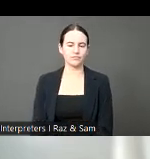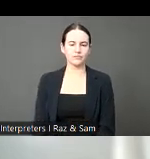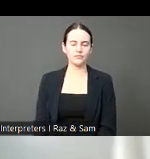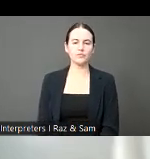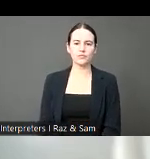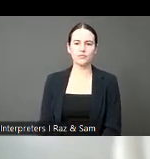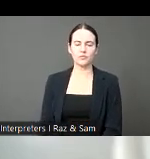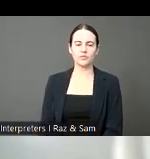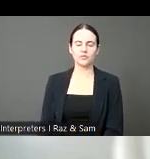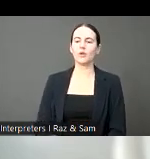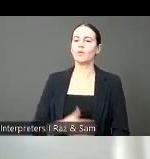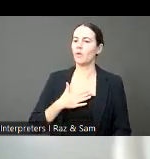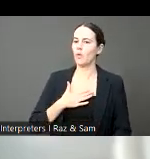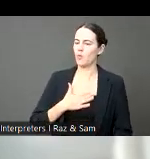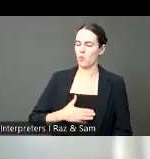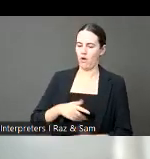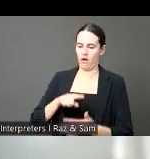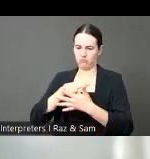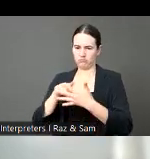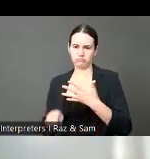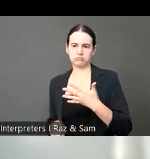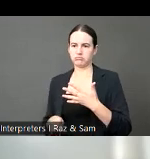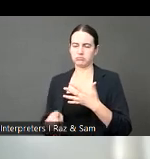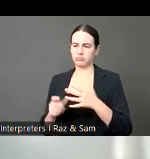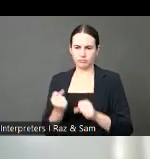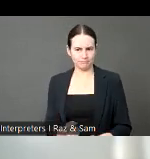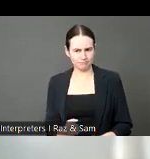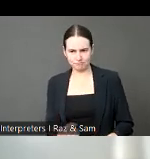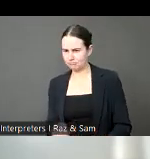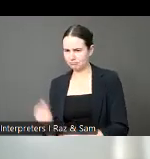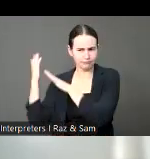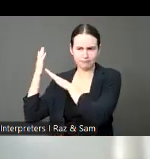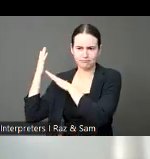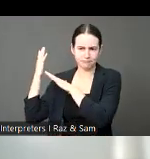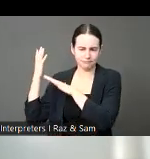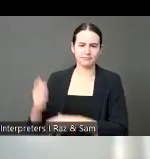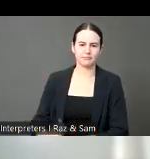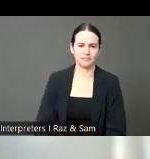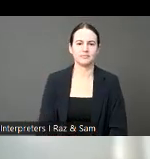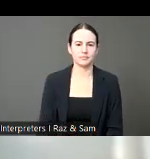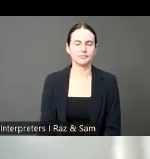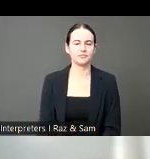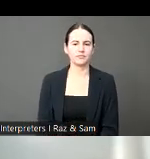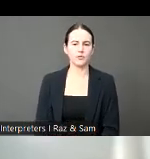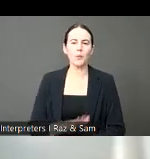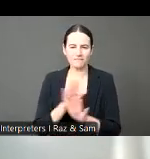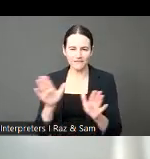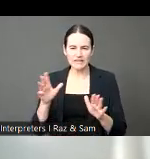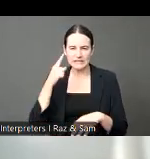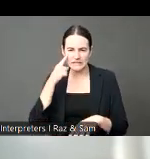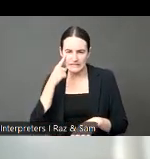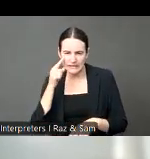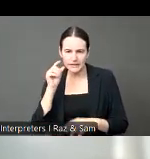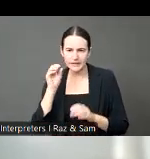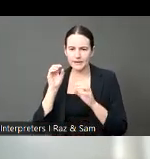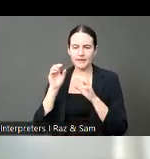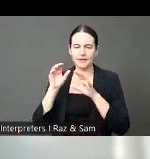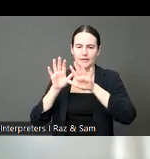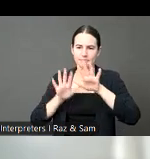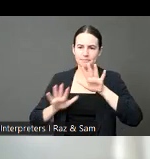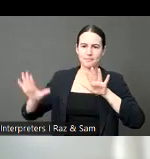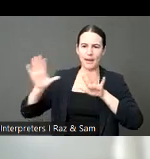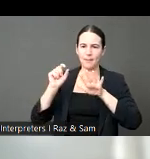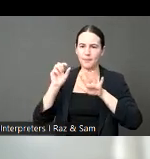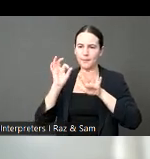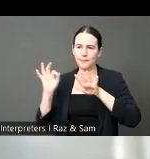doenças e a prioridade delas no território. E aí elencamos 175 municípios que têm pelo menos 3 doenças aí